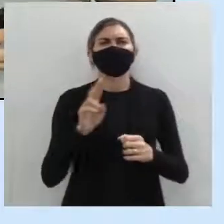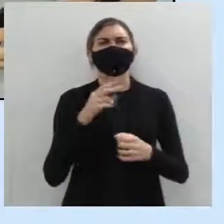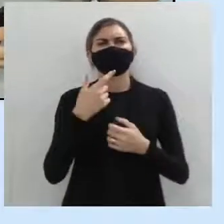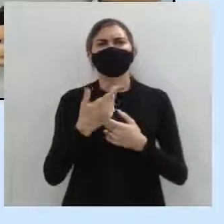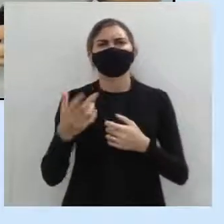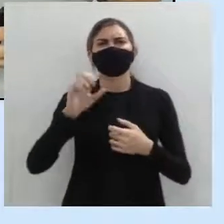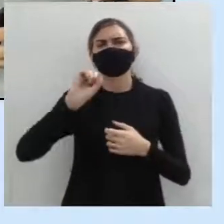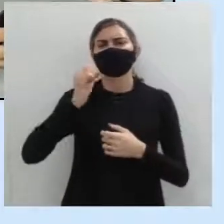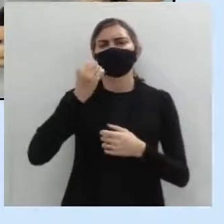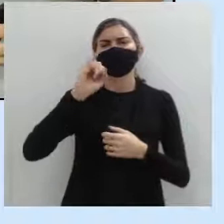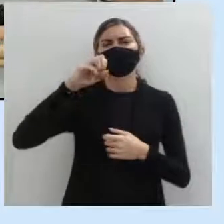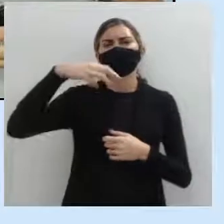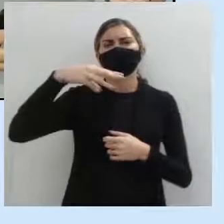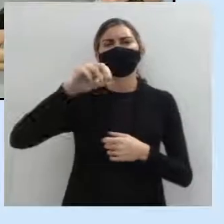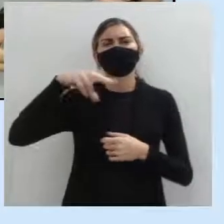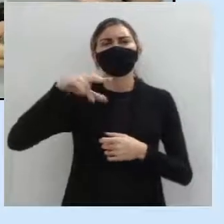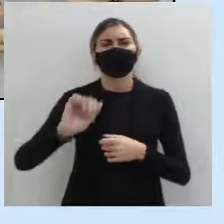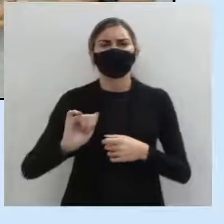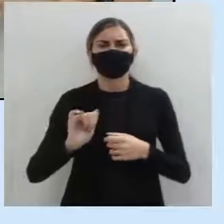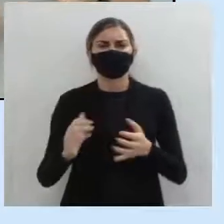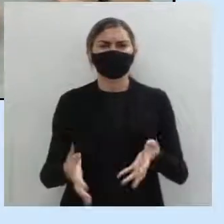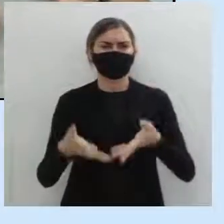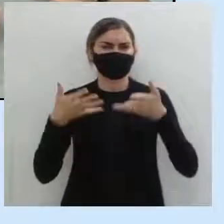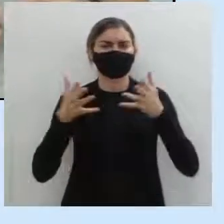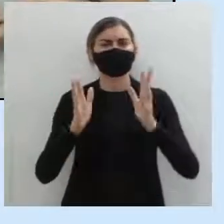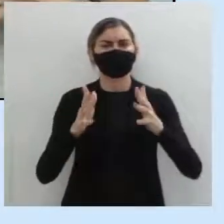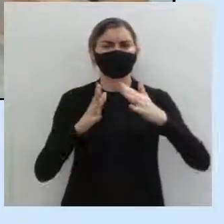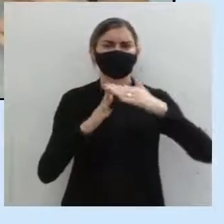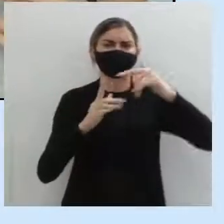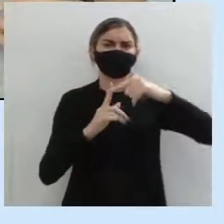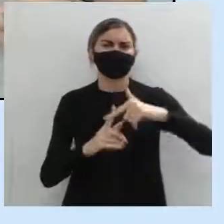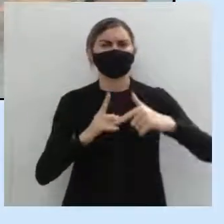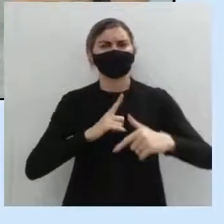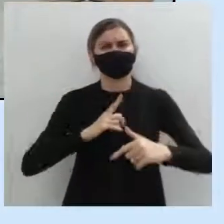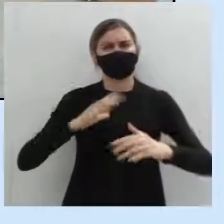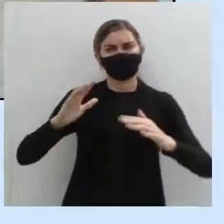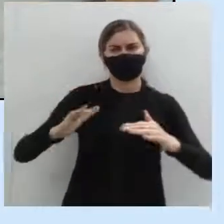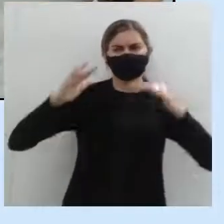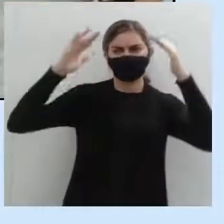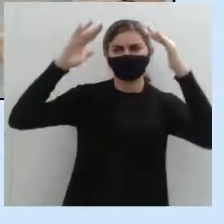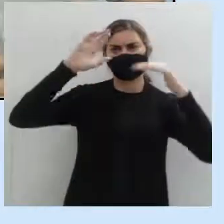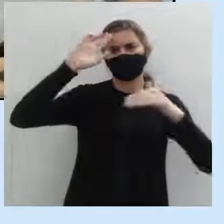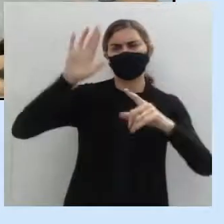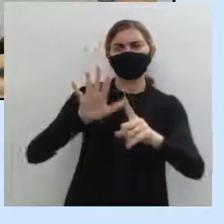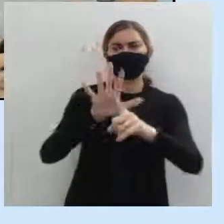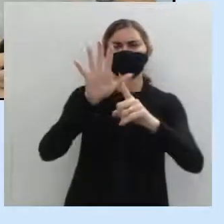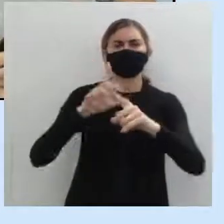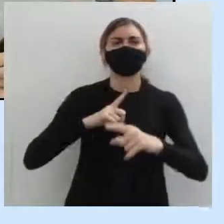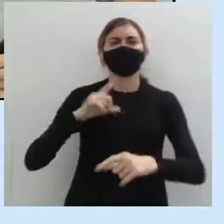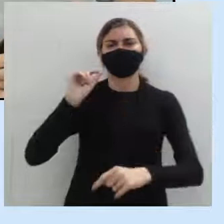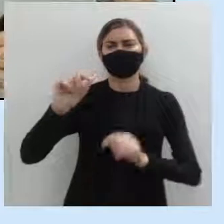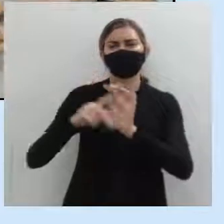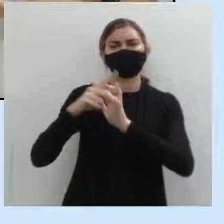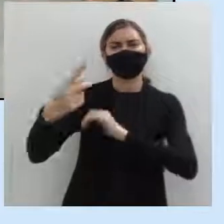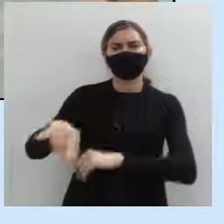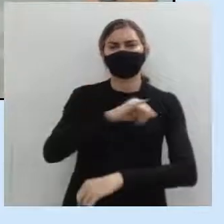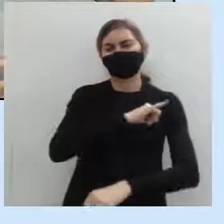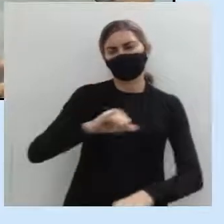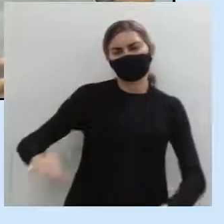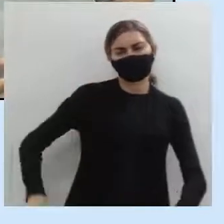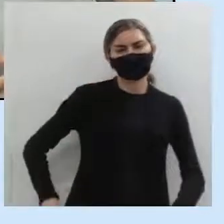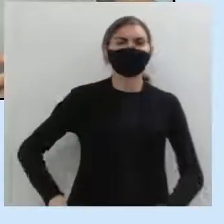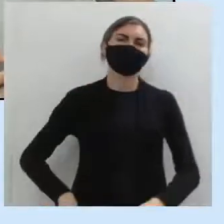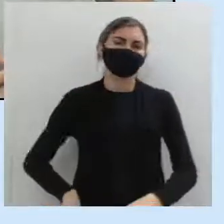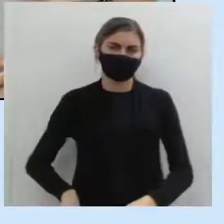forma mais ostensiva, já que a igreja tinha mais poder e influência do que o próprio